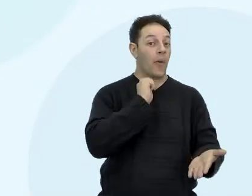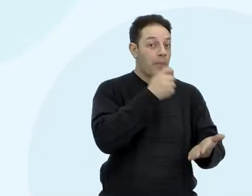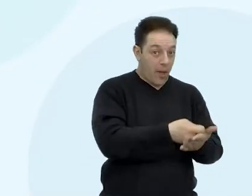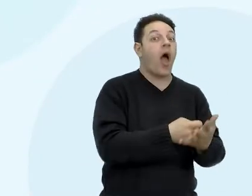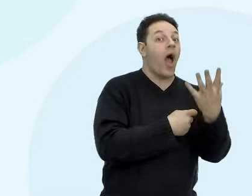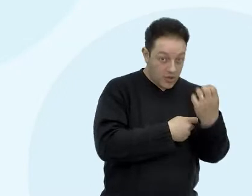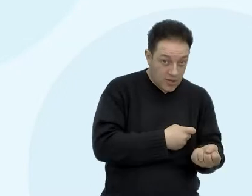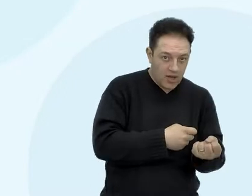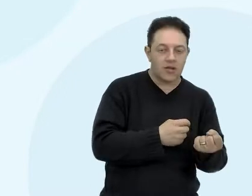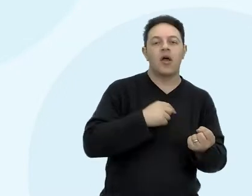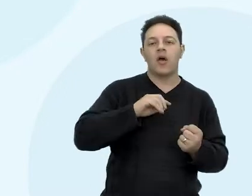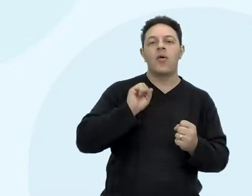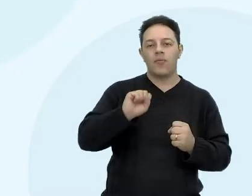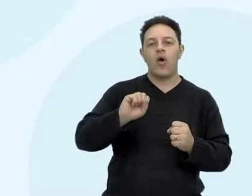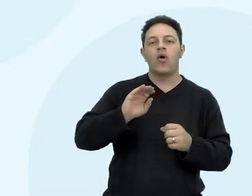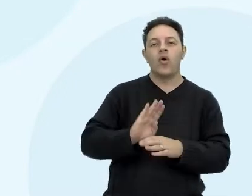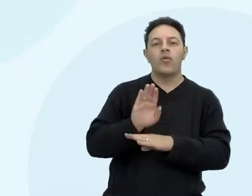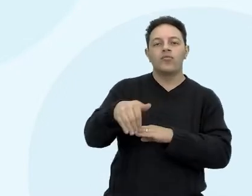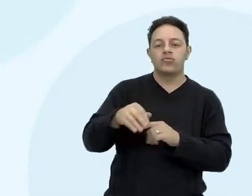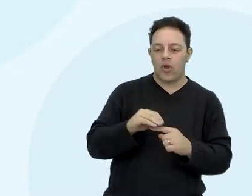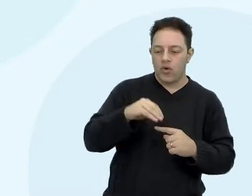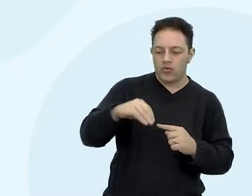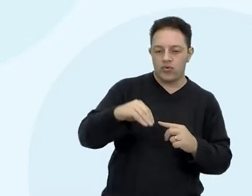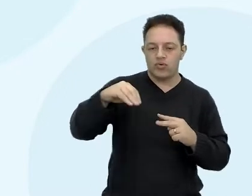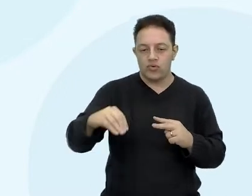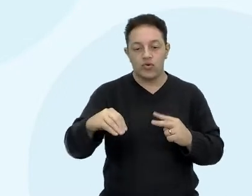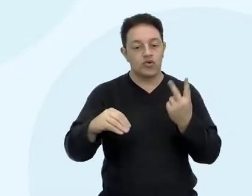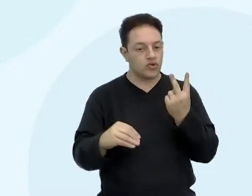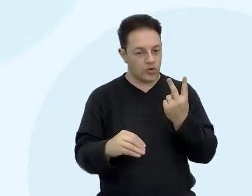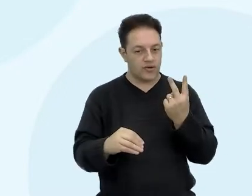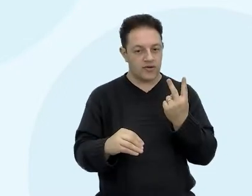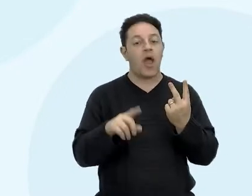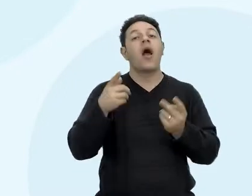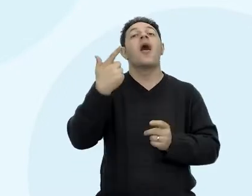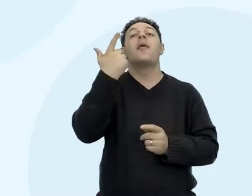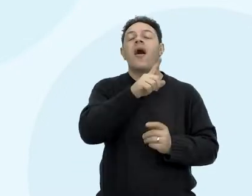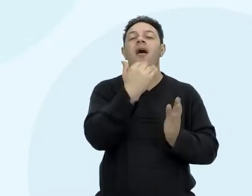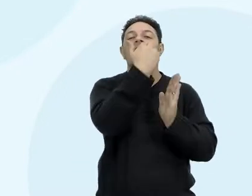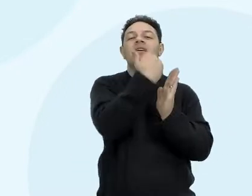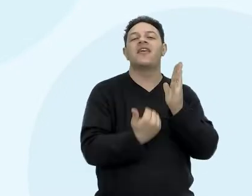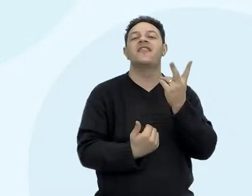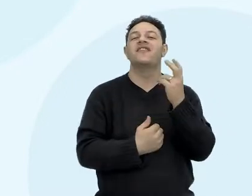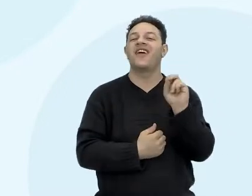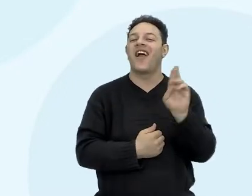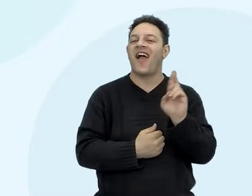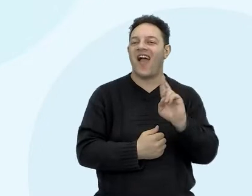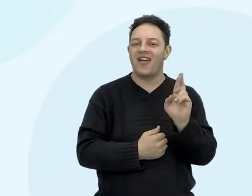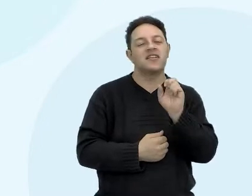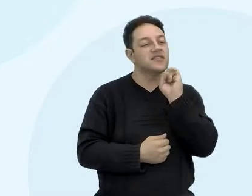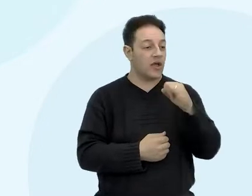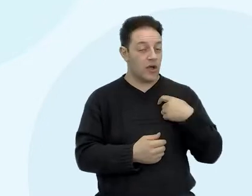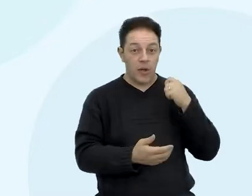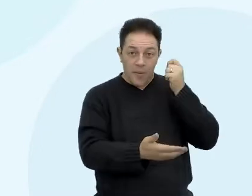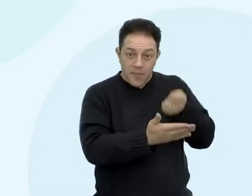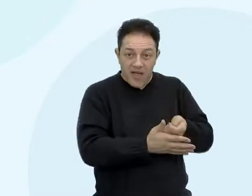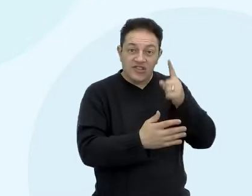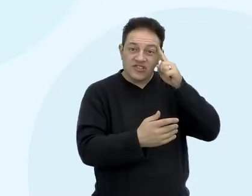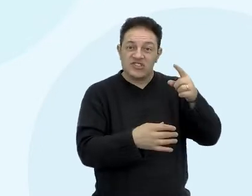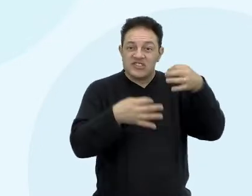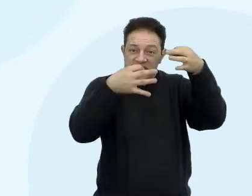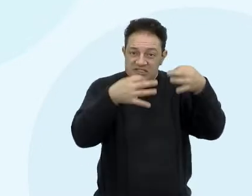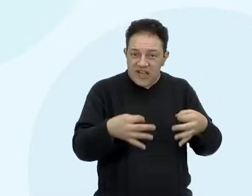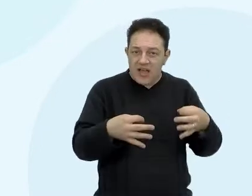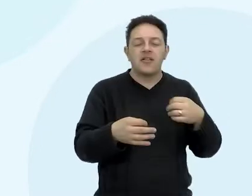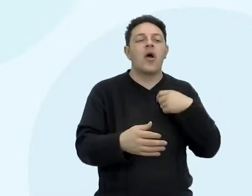e ainda ganha um desconto de R$20. Então, no final das contas, se você pagar em dia, você vai pagar